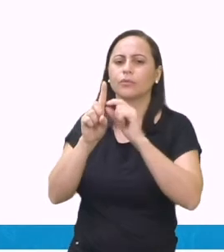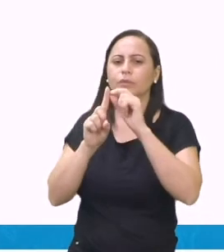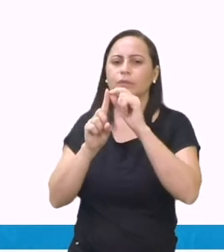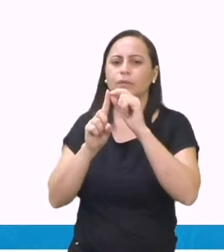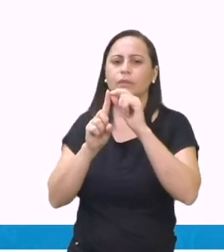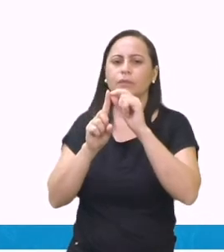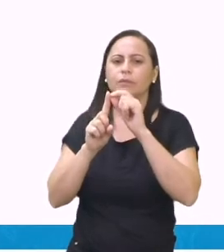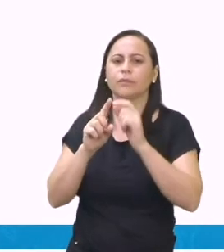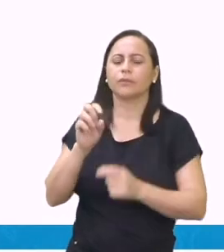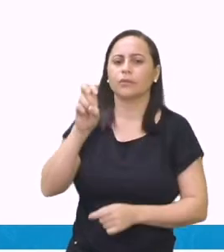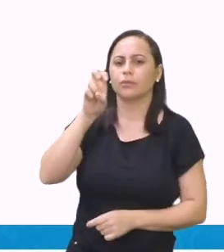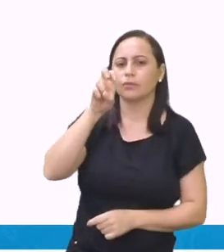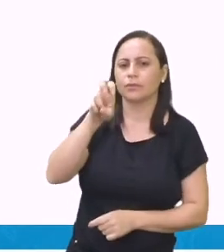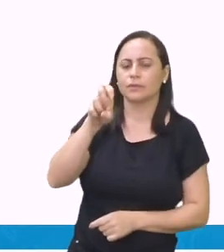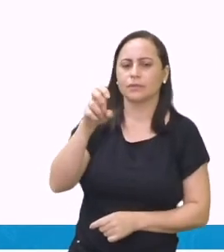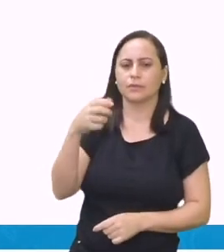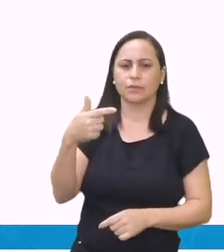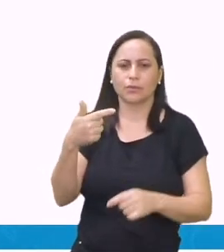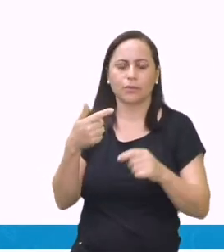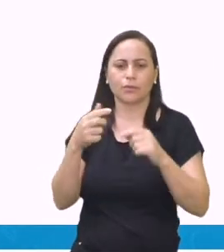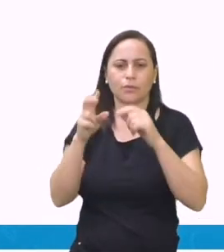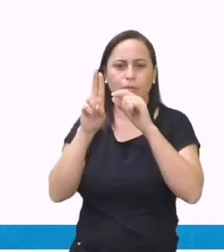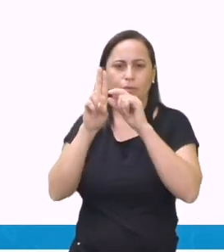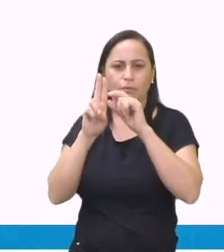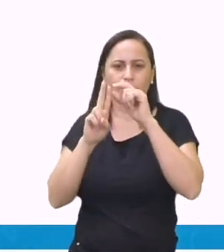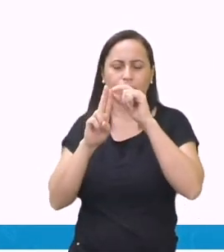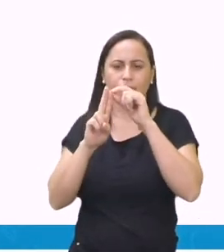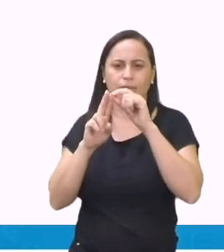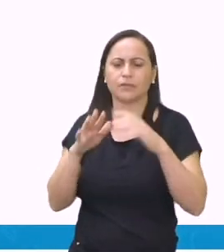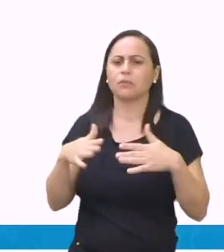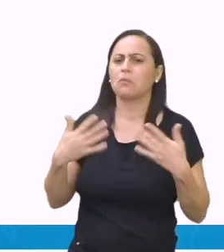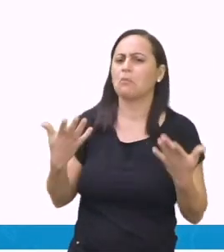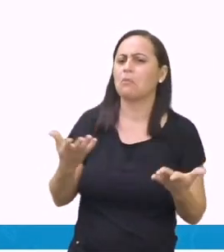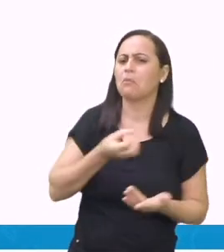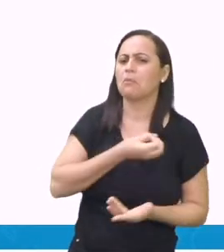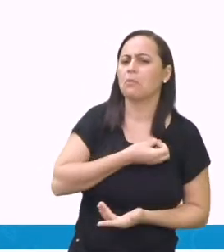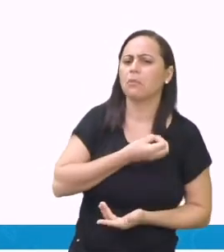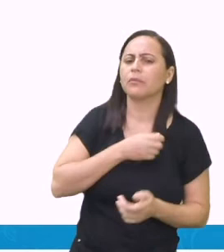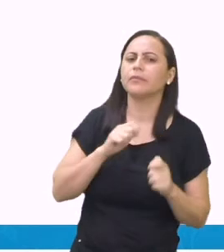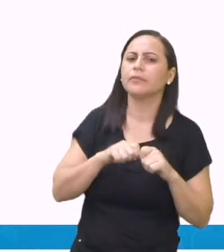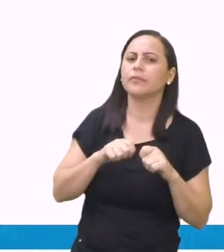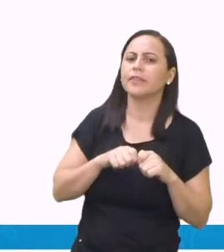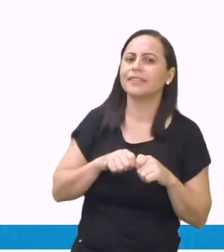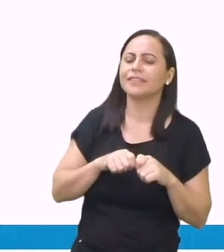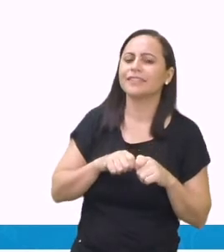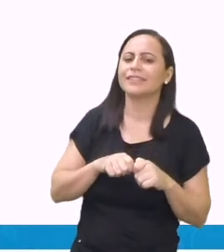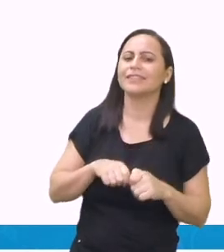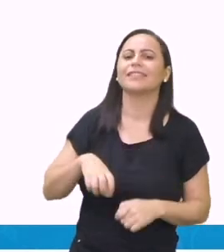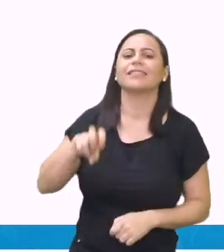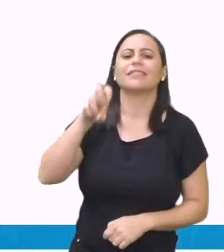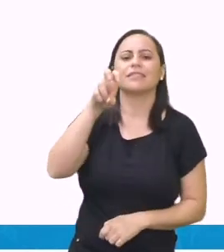e 5 dezenas. Que número formou, gente?